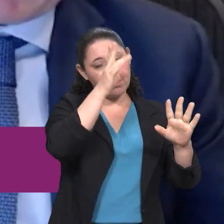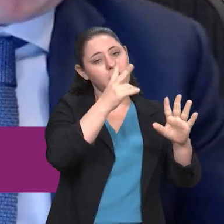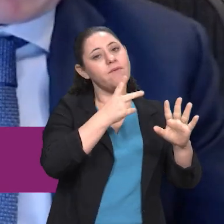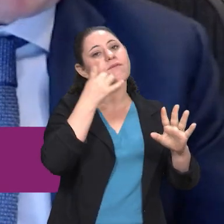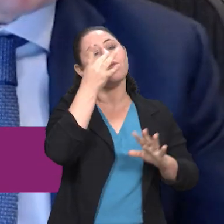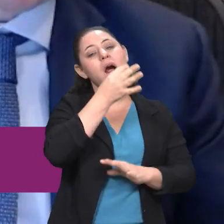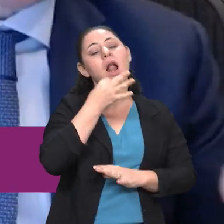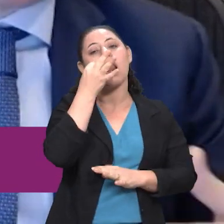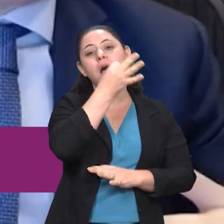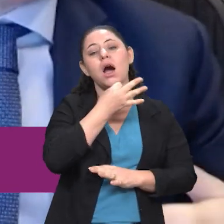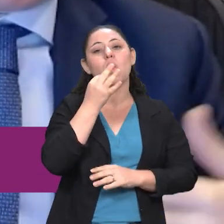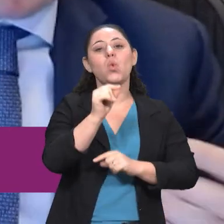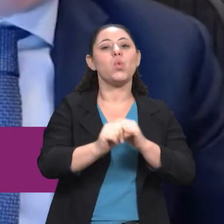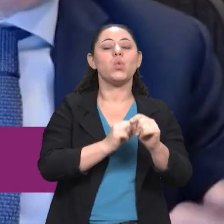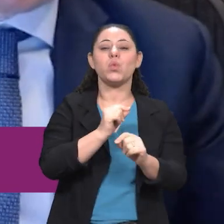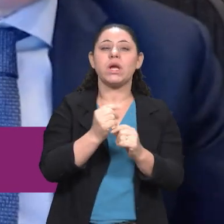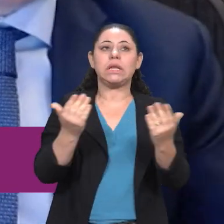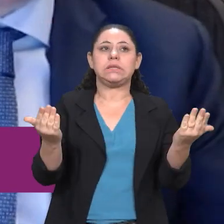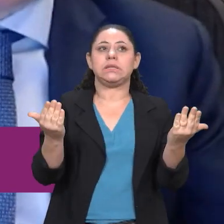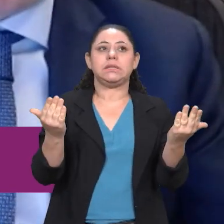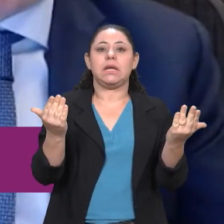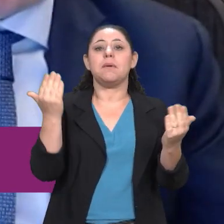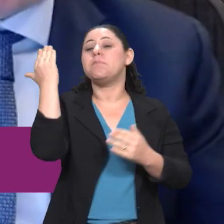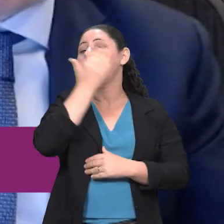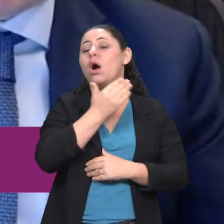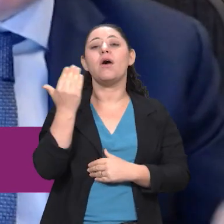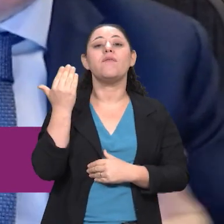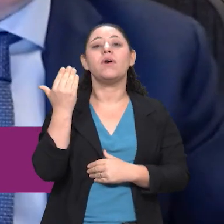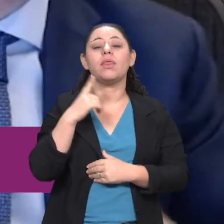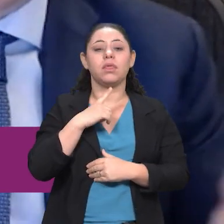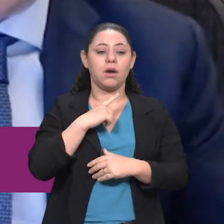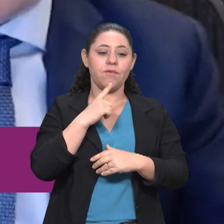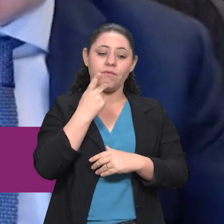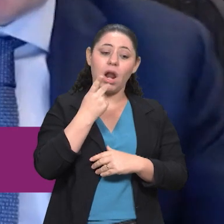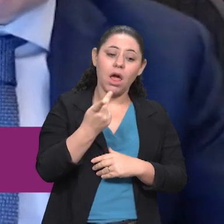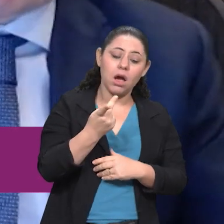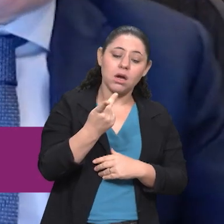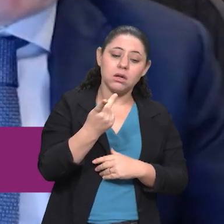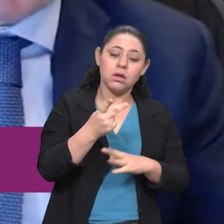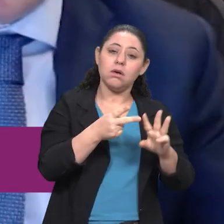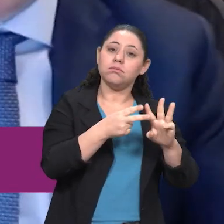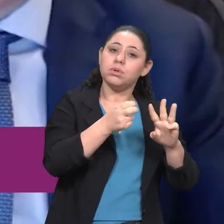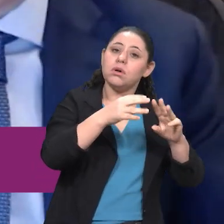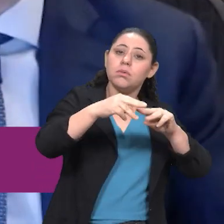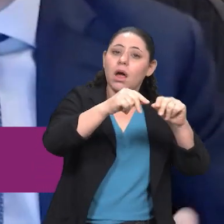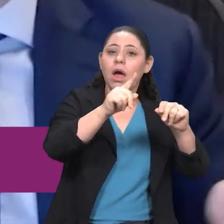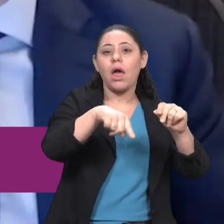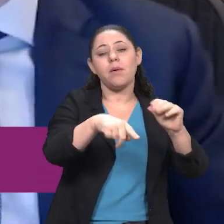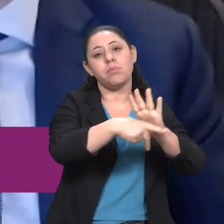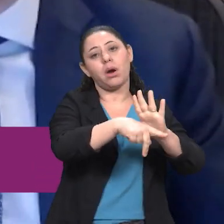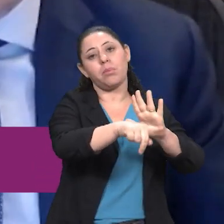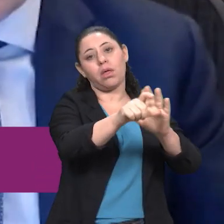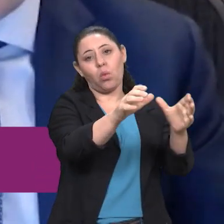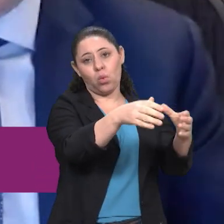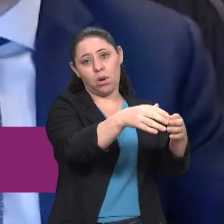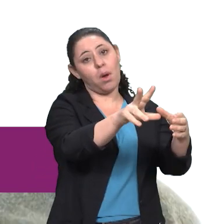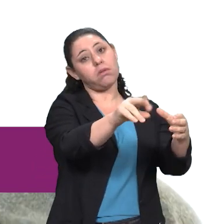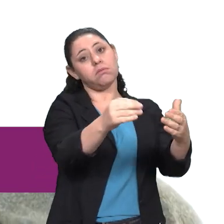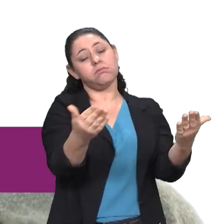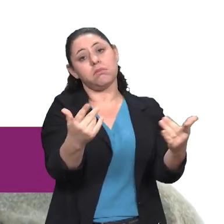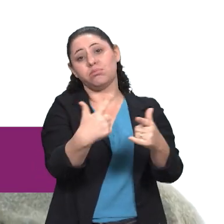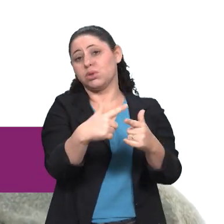princípio da oralidade, que acabam sendo a principal prova para se dizer se uma área é ou não indígena. E, portanto, isso é absolutamente